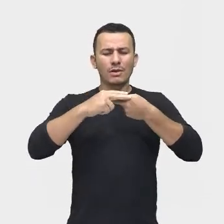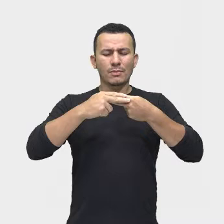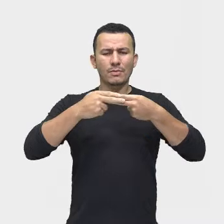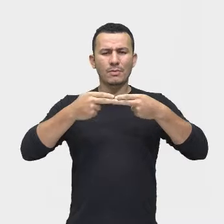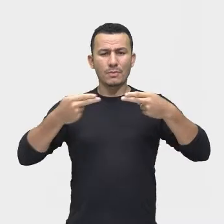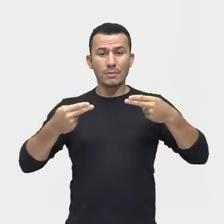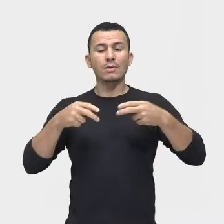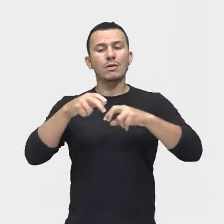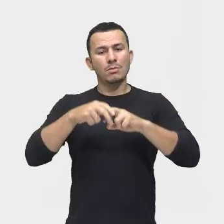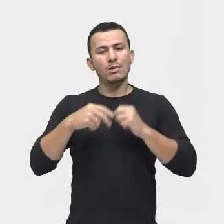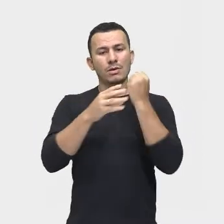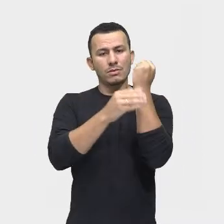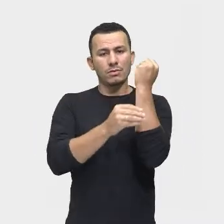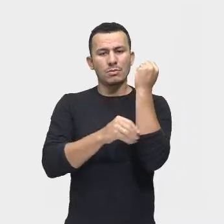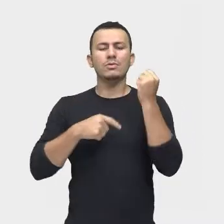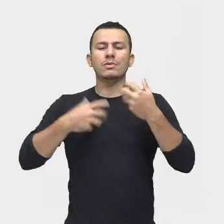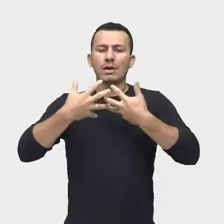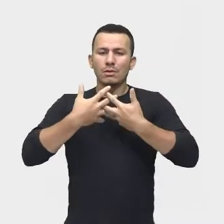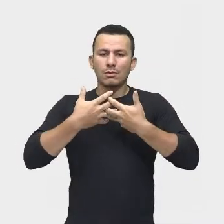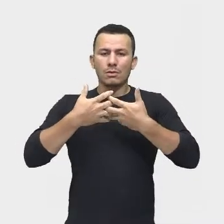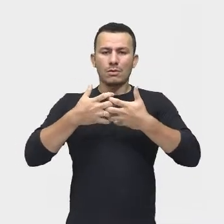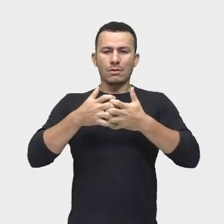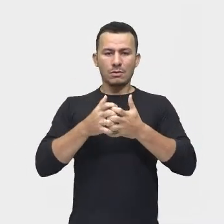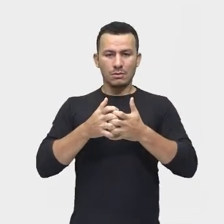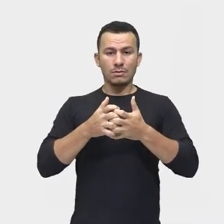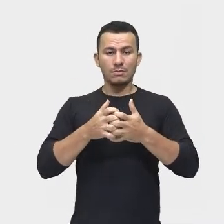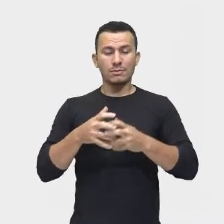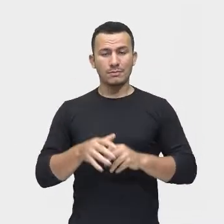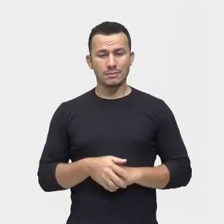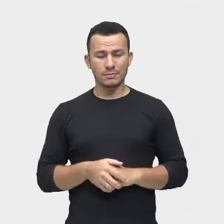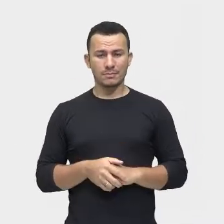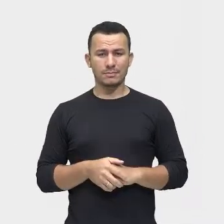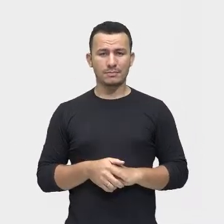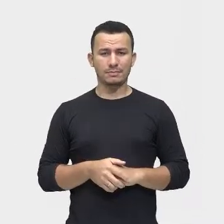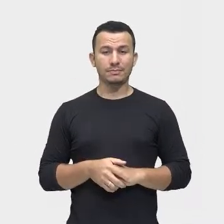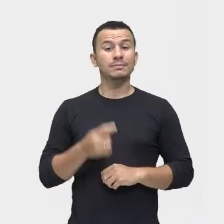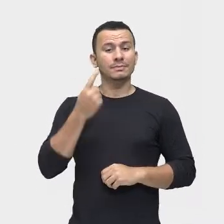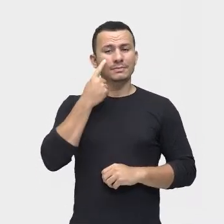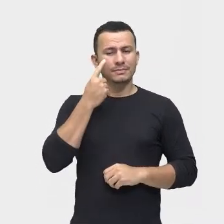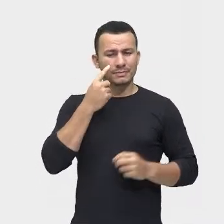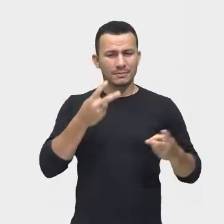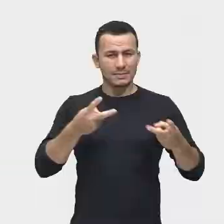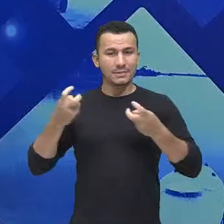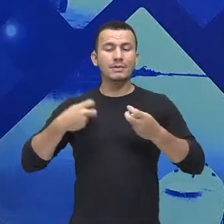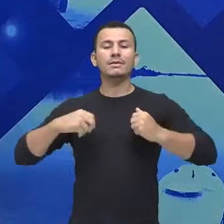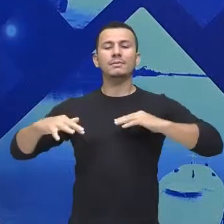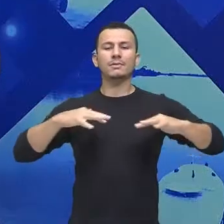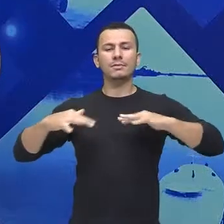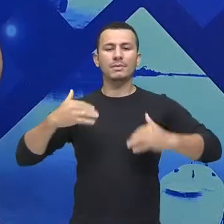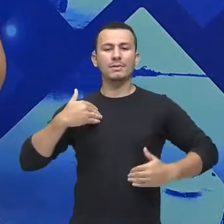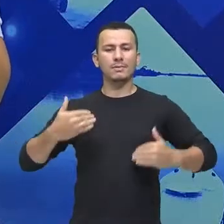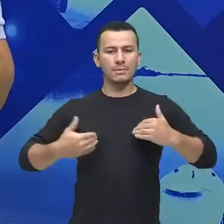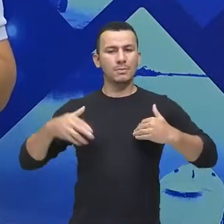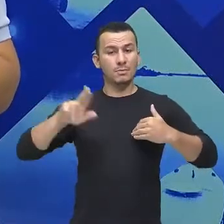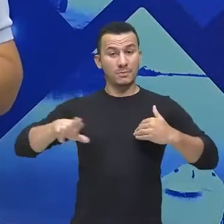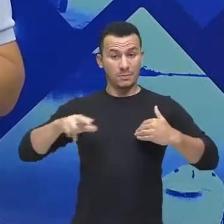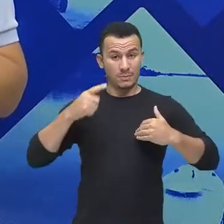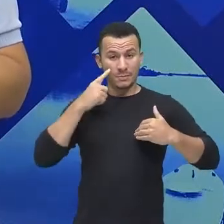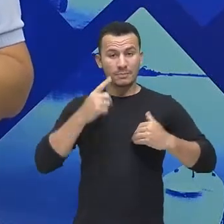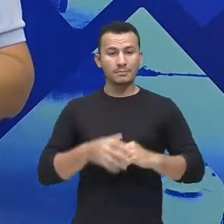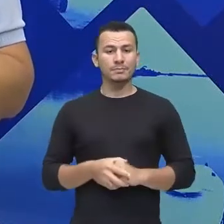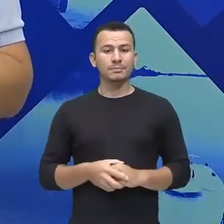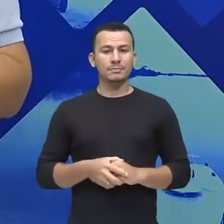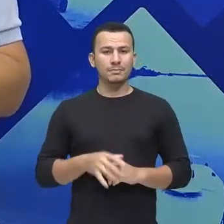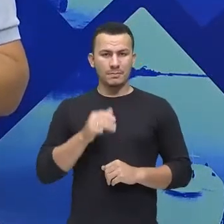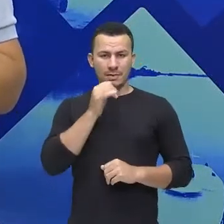vai ter o músculo contraído. Observem aqui comigo todos os movimentos que nós realizamos. O movimento de